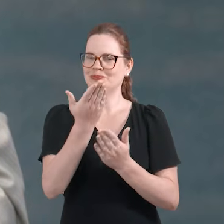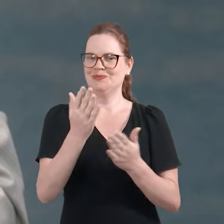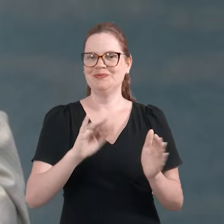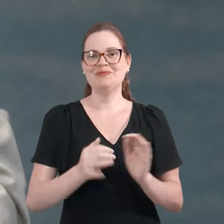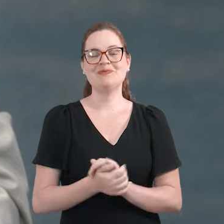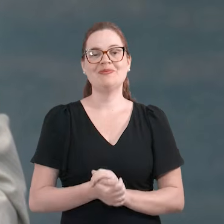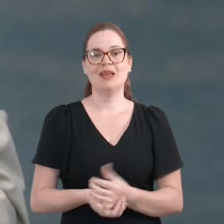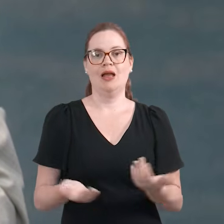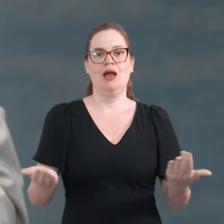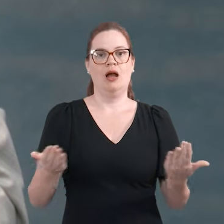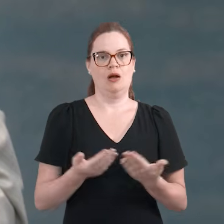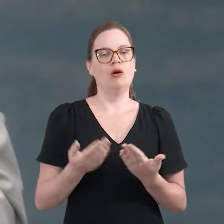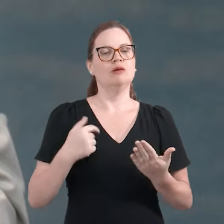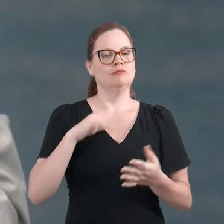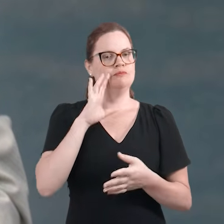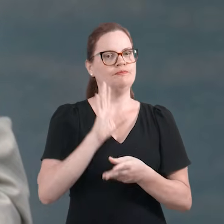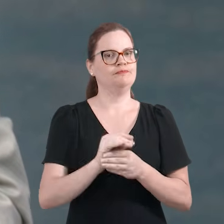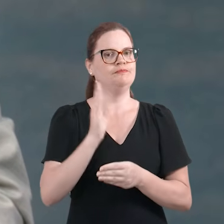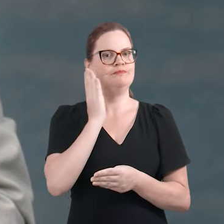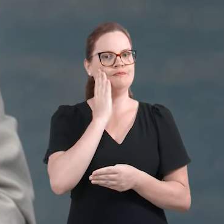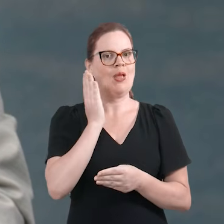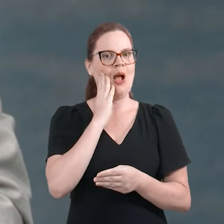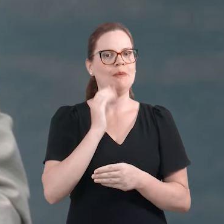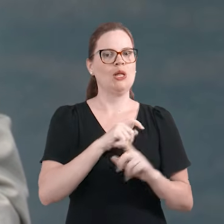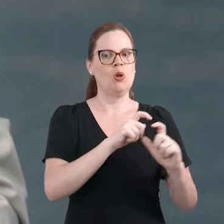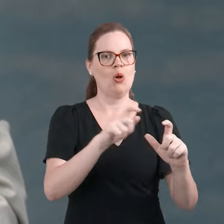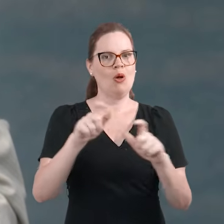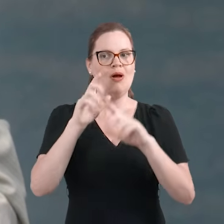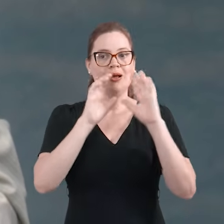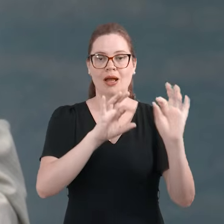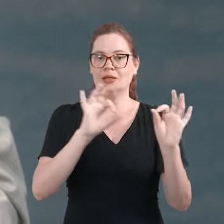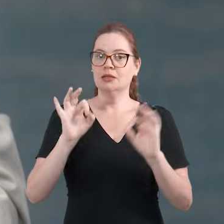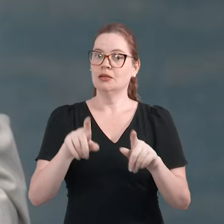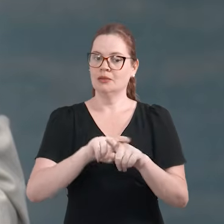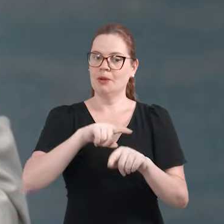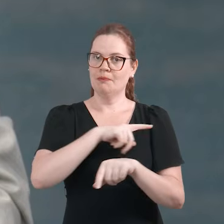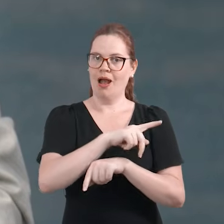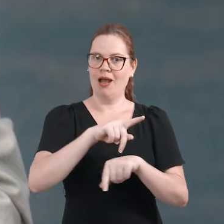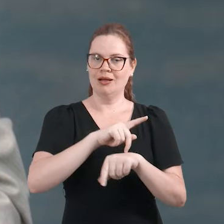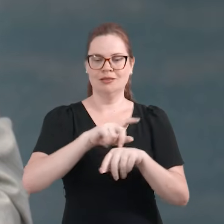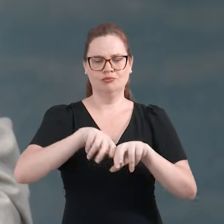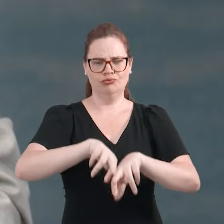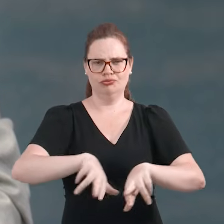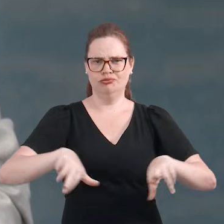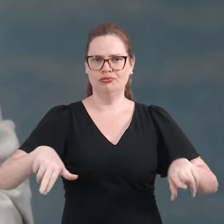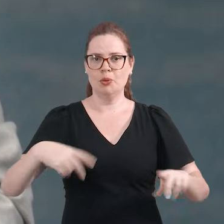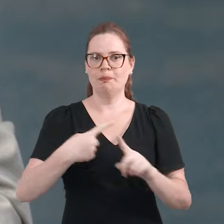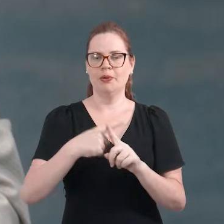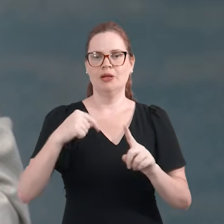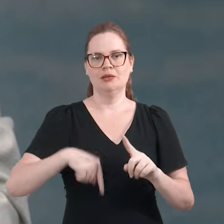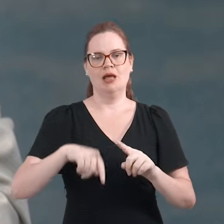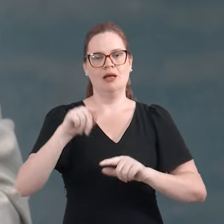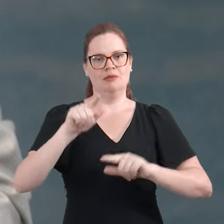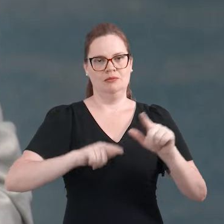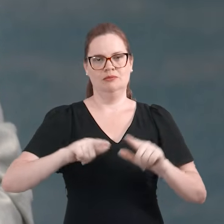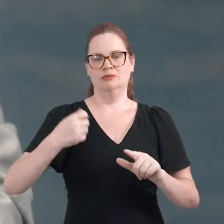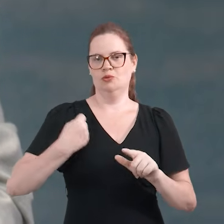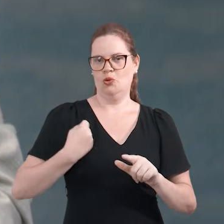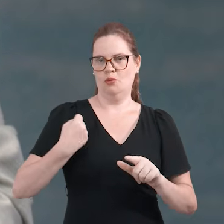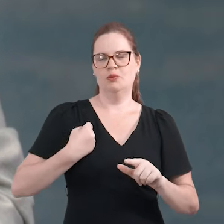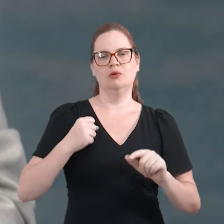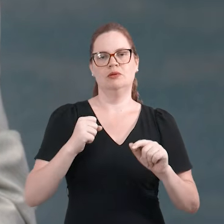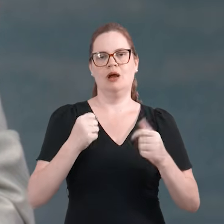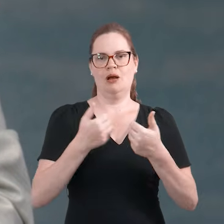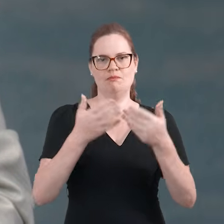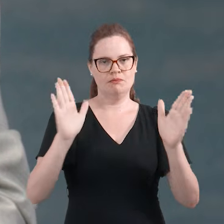estamos chegando em muitos lugares e em muitos países, é isso mesmo. Além de estarmos em várias plataformas